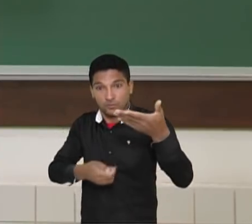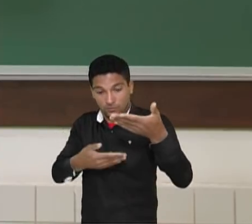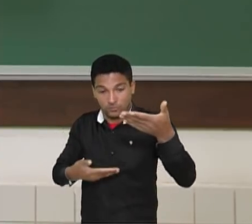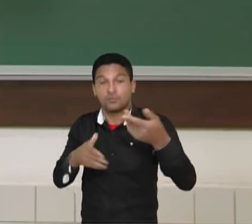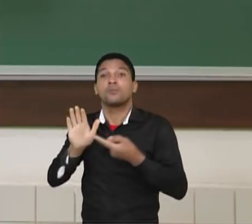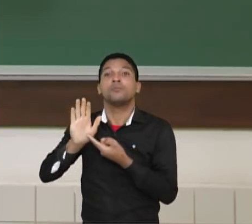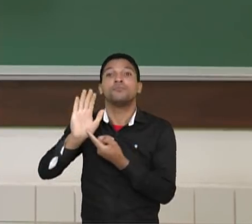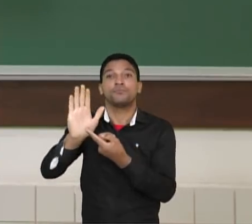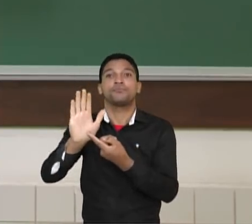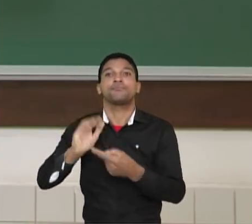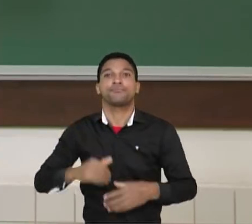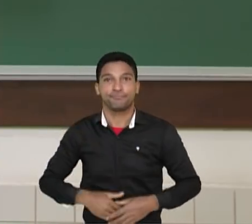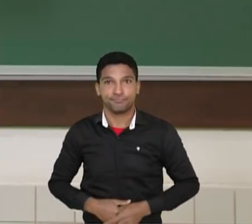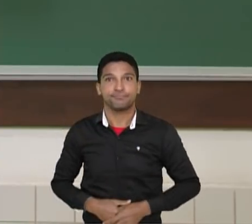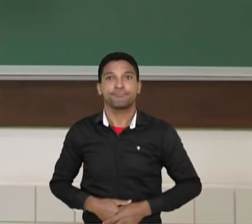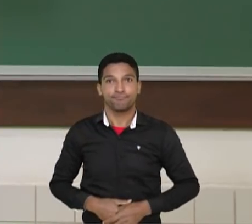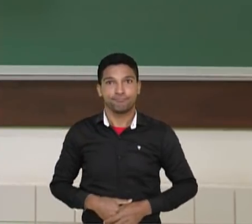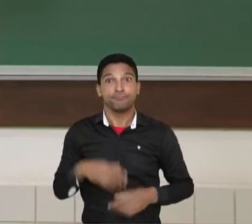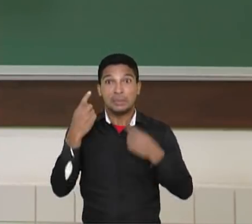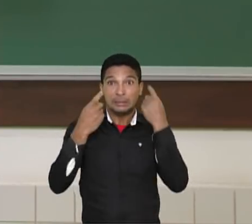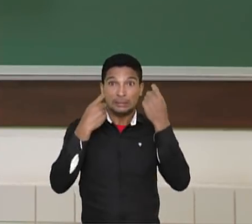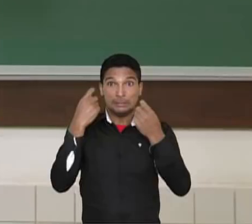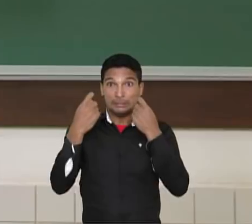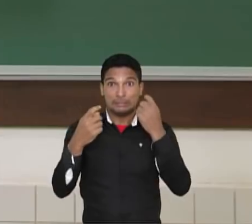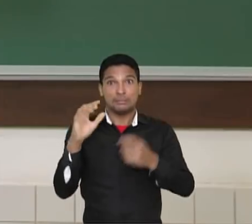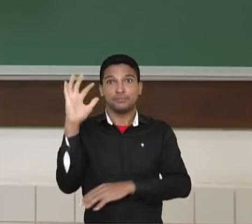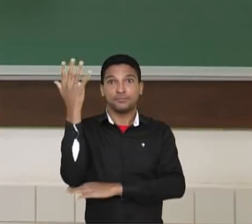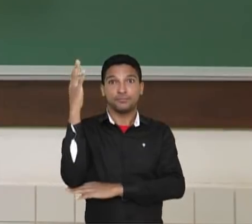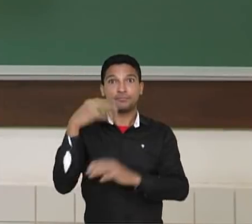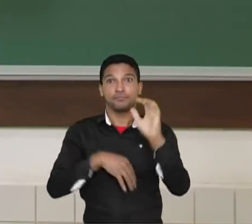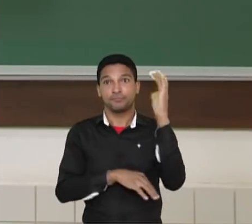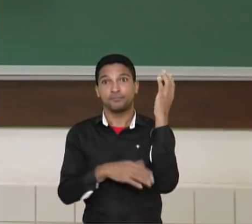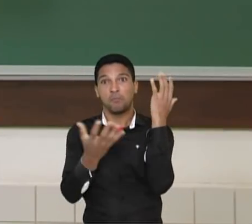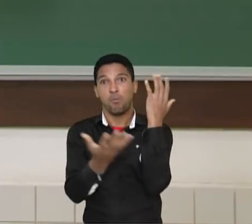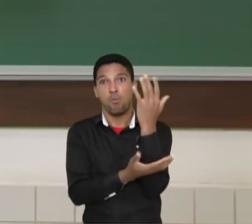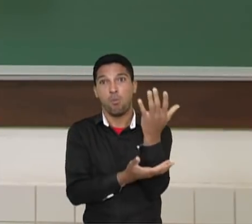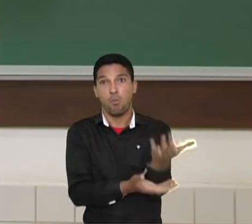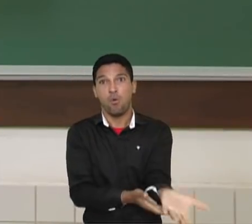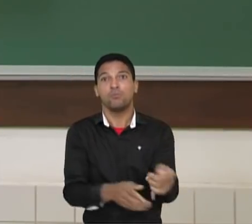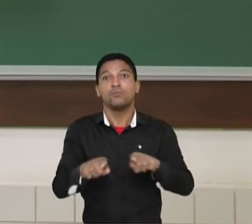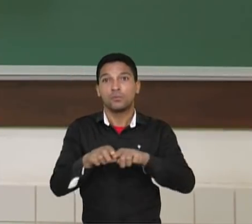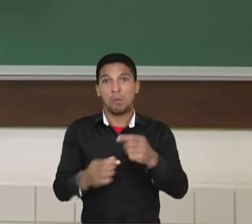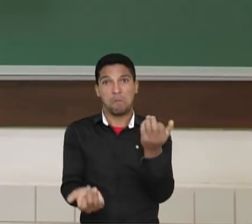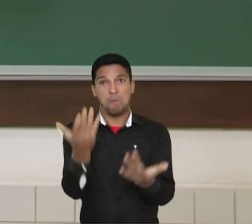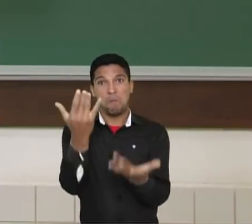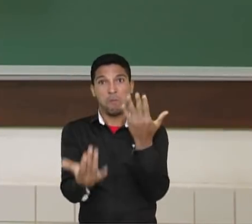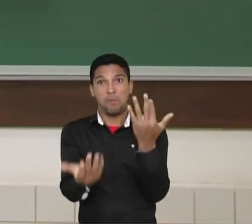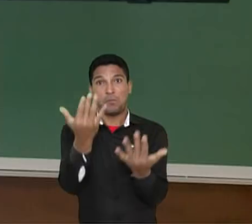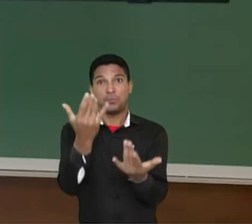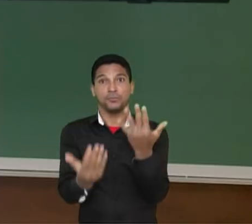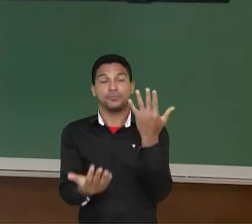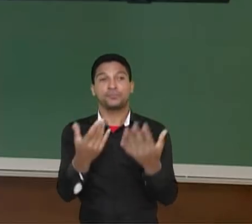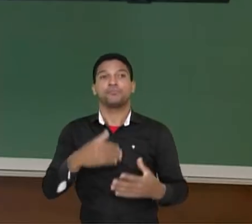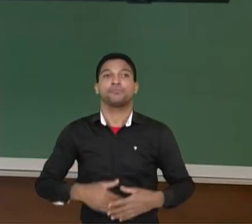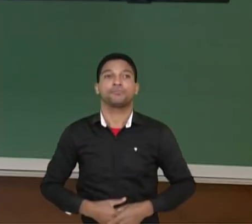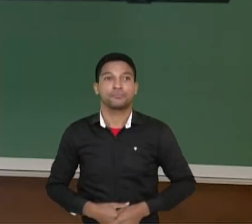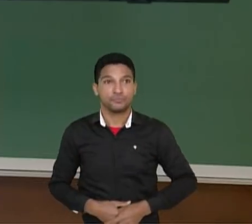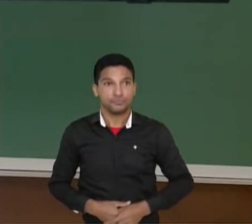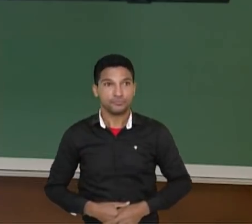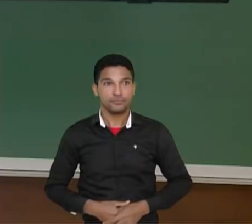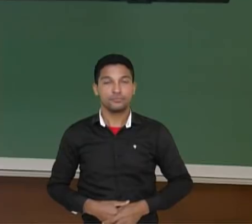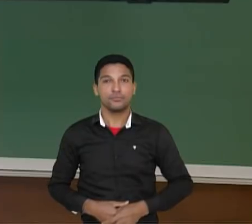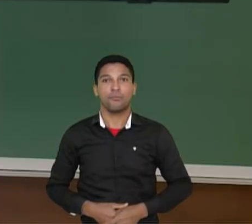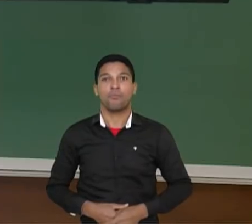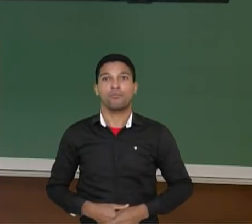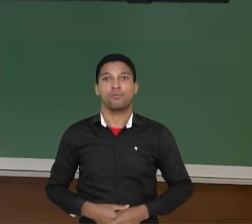reportagem. Então, vamos acompanhar aqui o assunto, uma perguntinha referente a essa reportagem. Qual é o